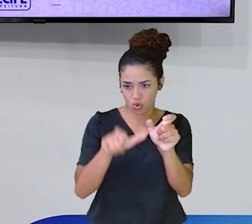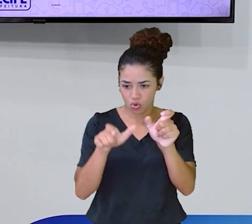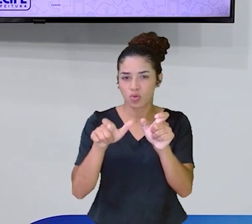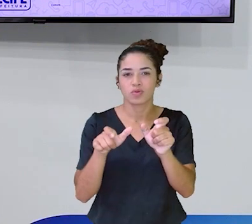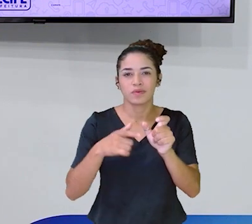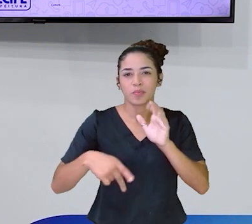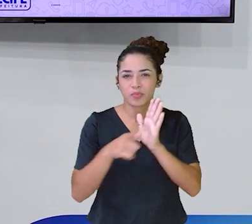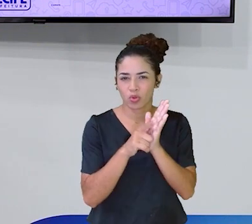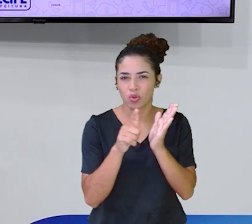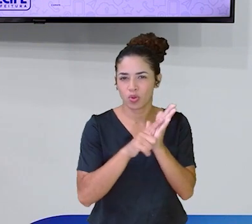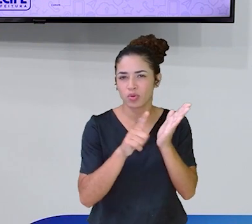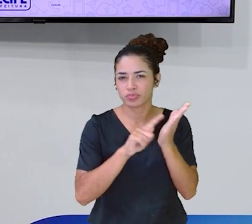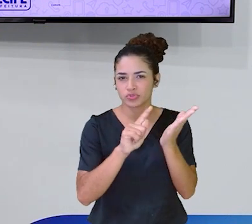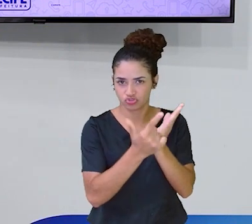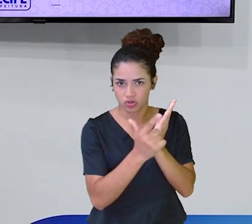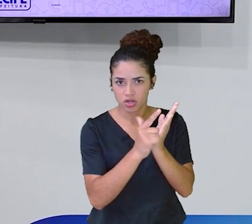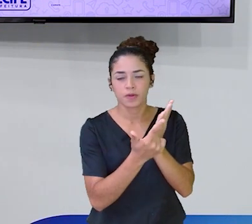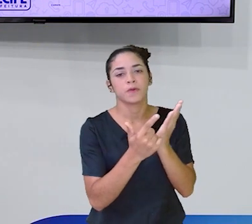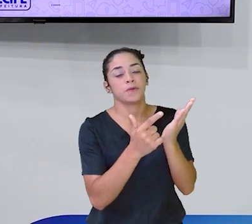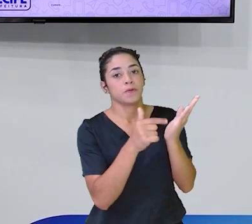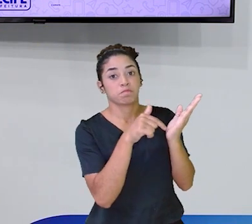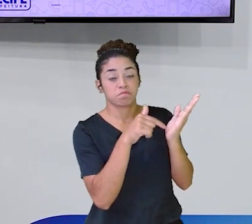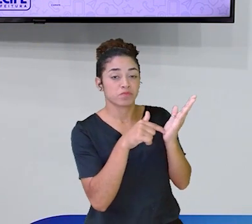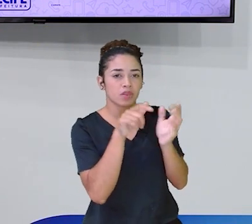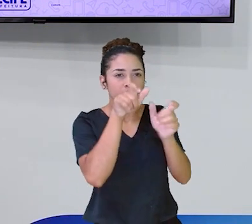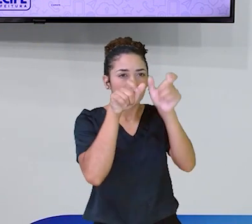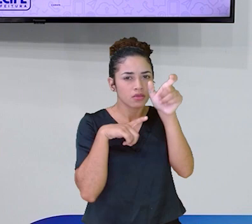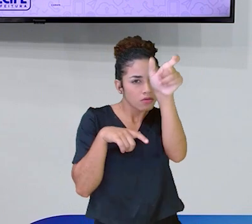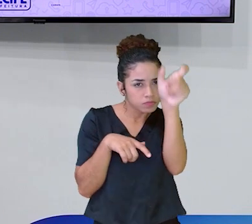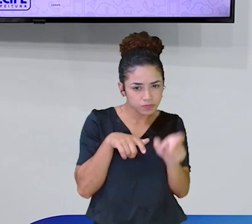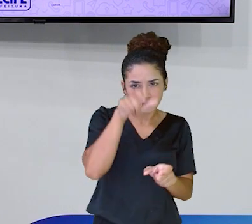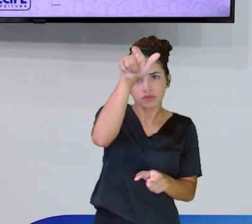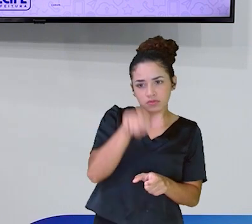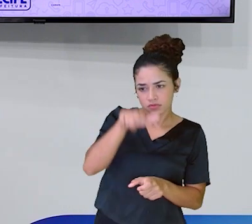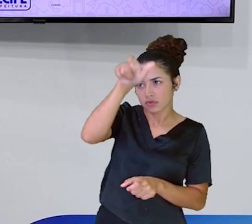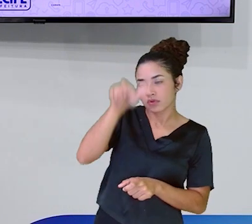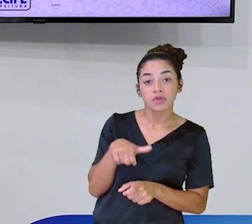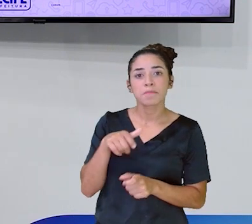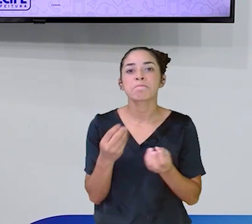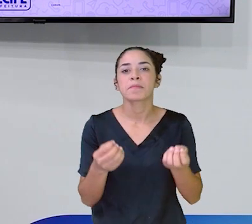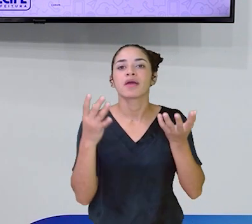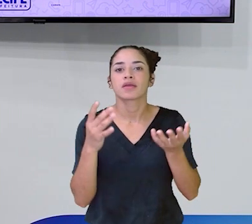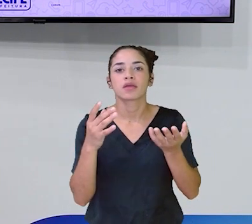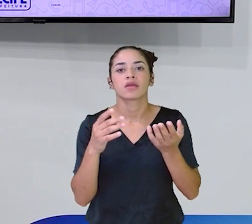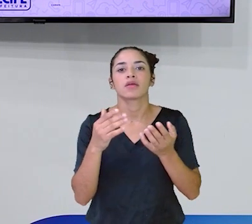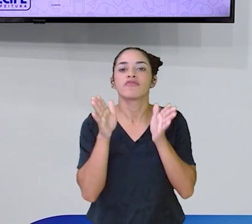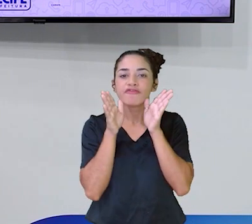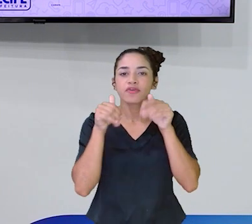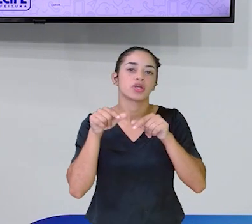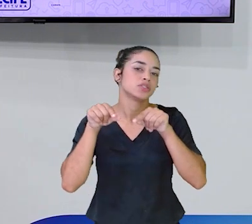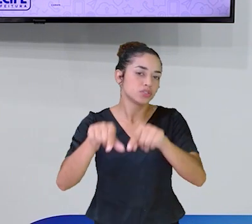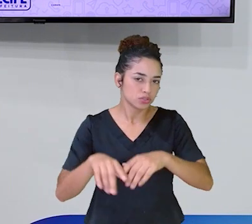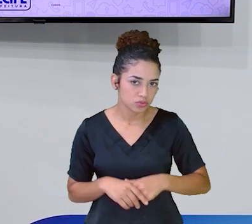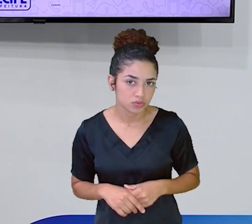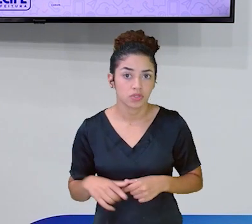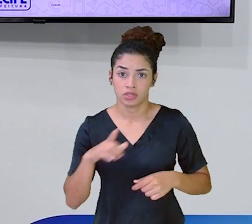jornais, existe um espaço no jornal, em revistas também, que é para isso, justamente lá